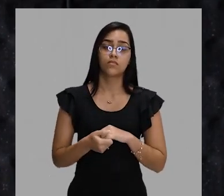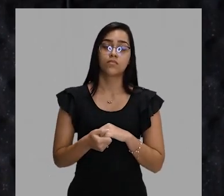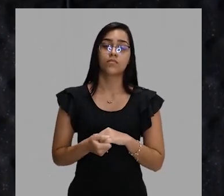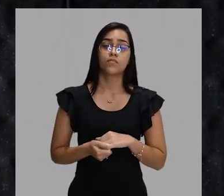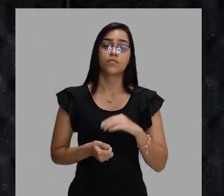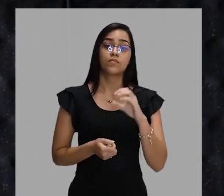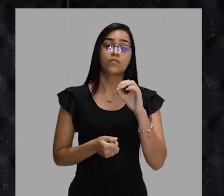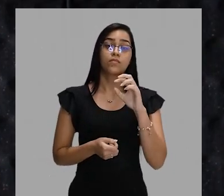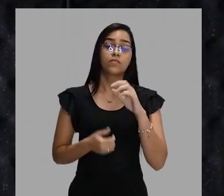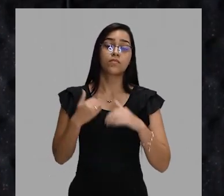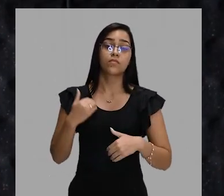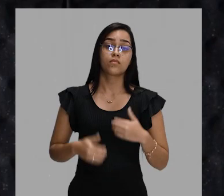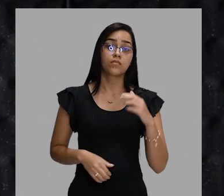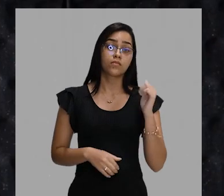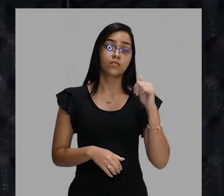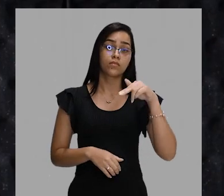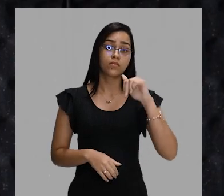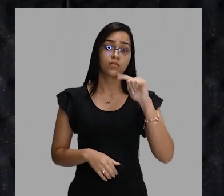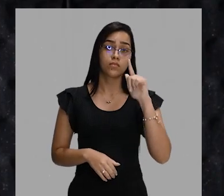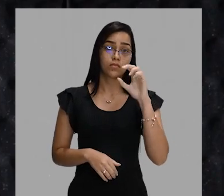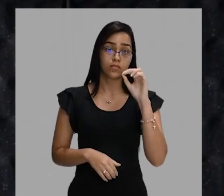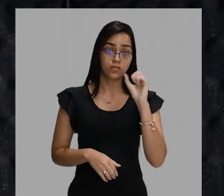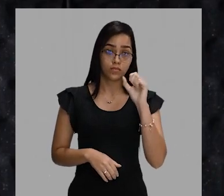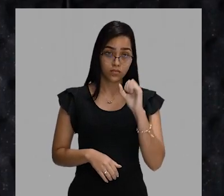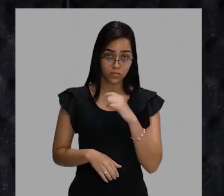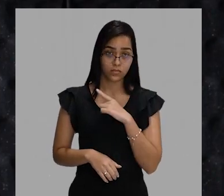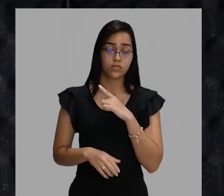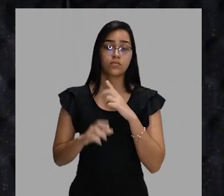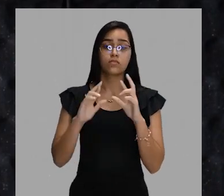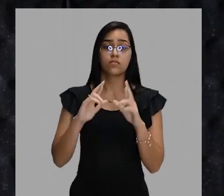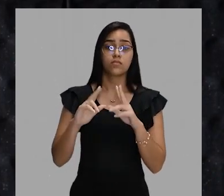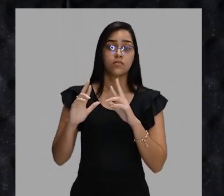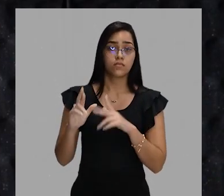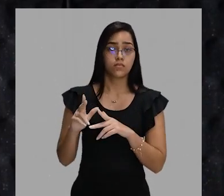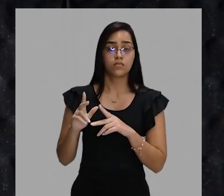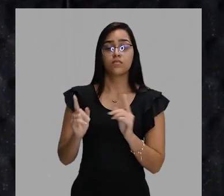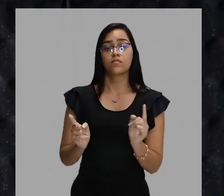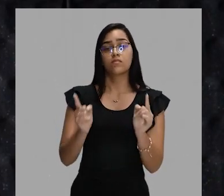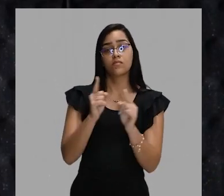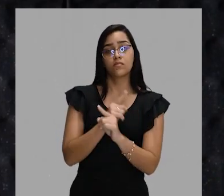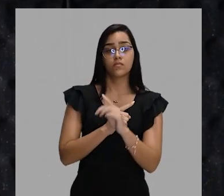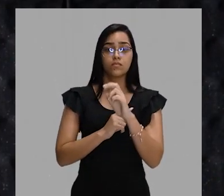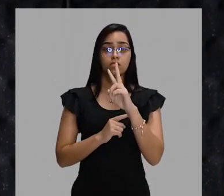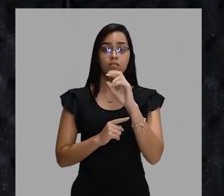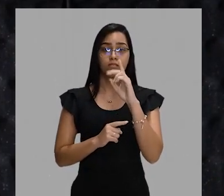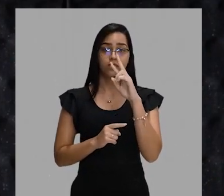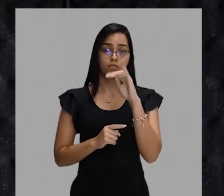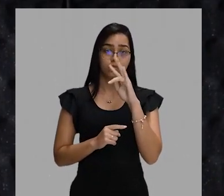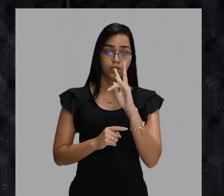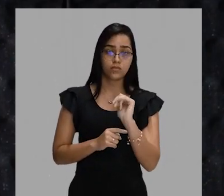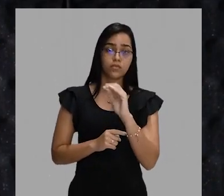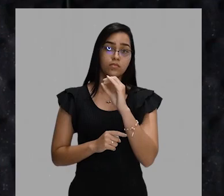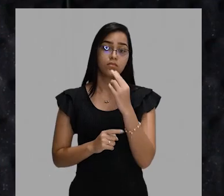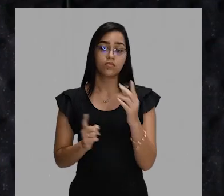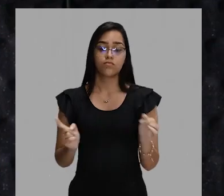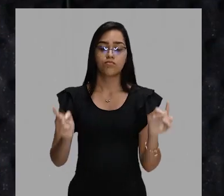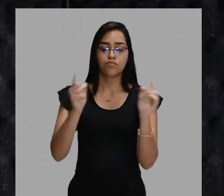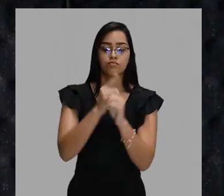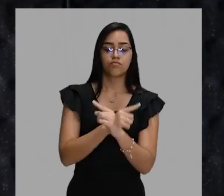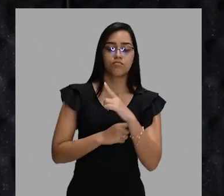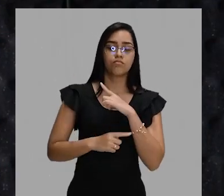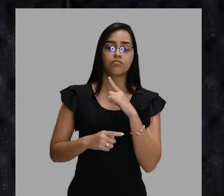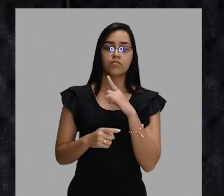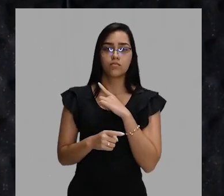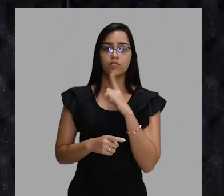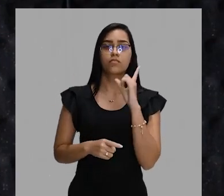órgãos análogos, eles têm origem da convergência evolutiva ou evolução convergente. É